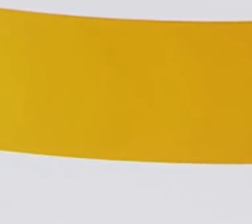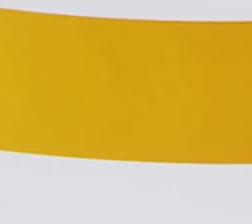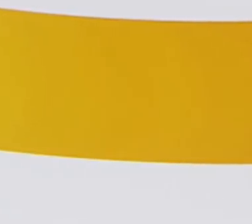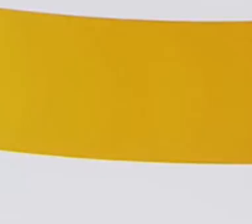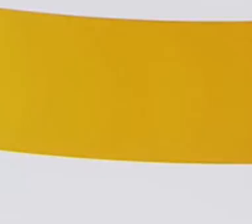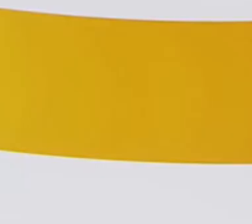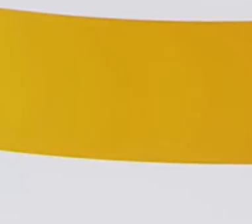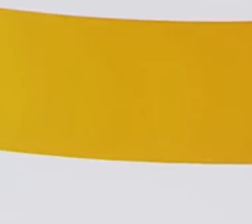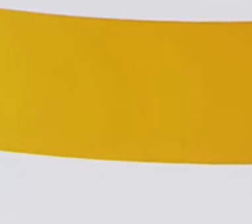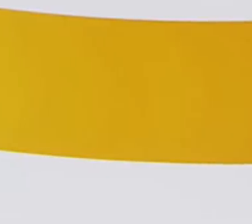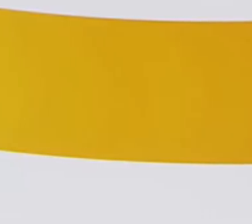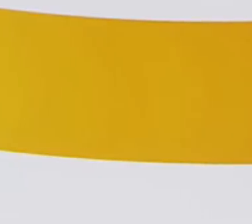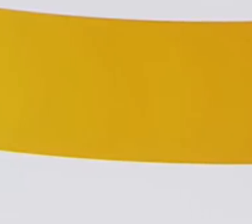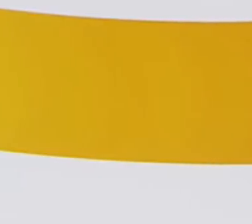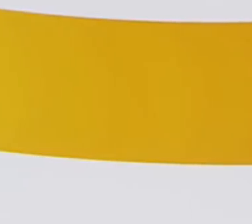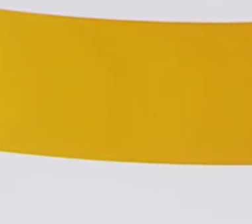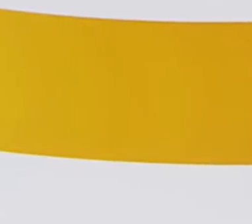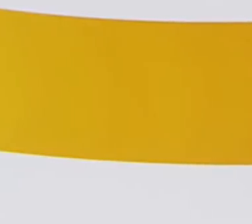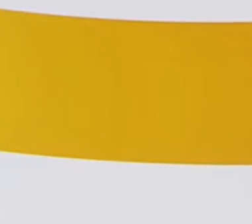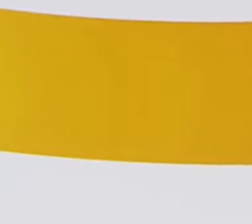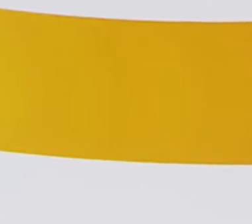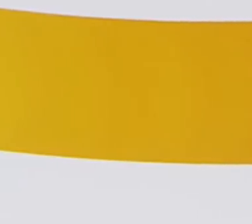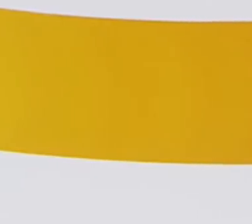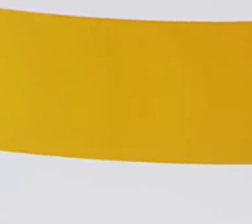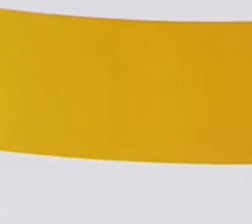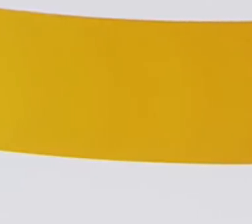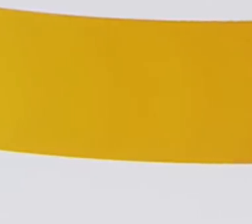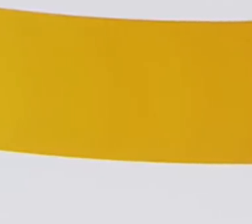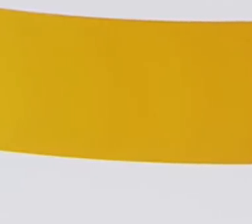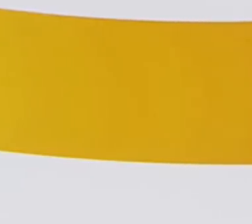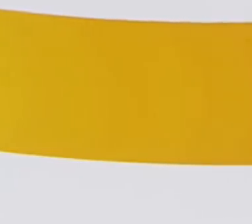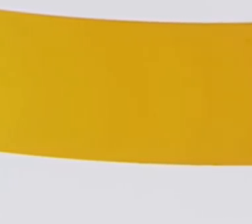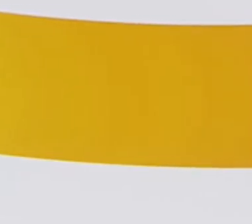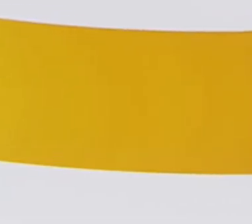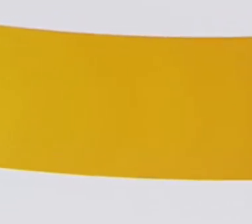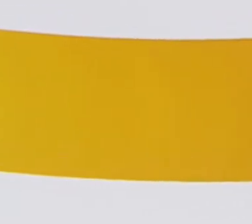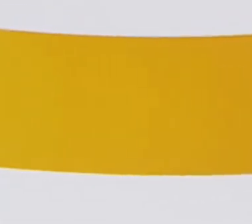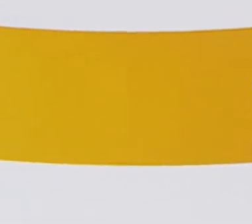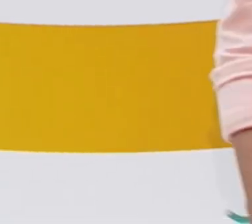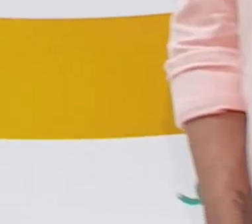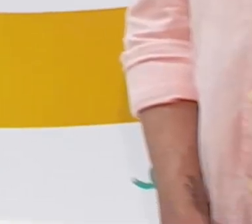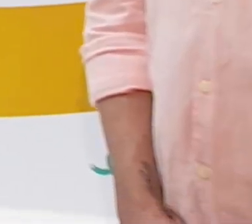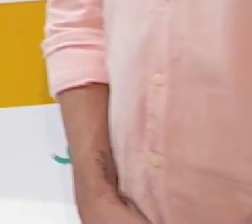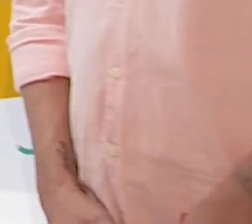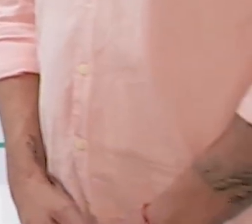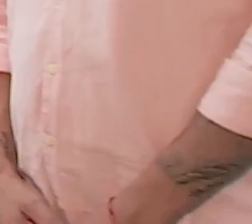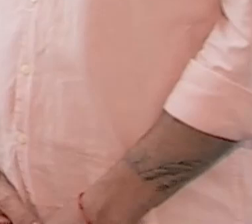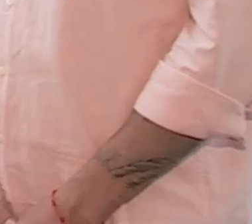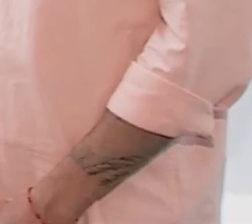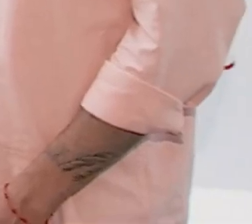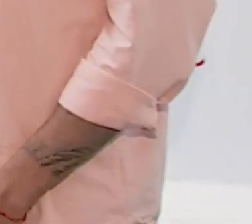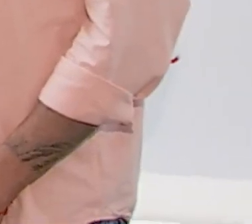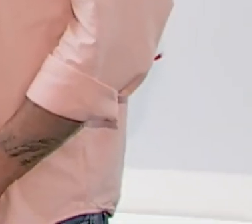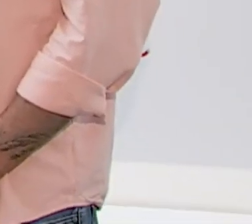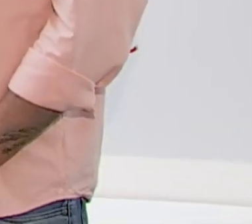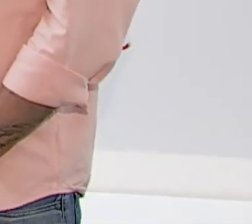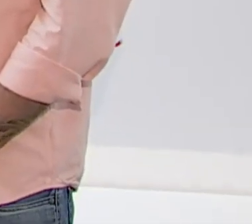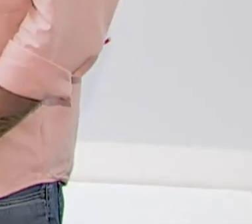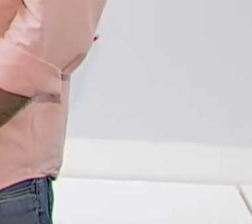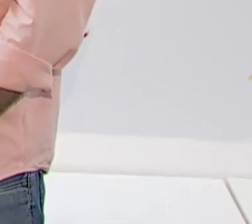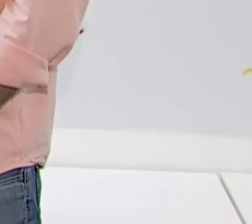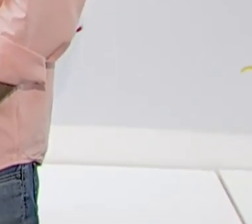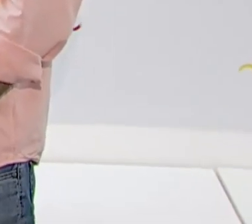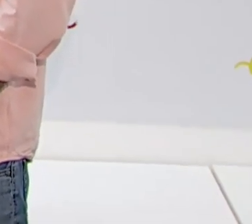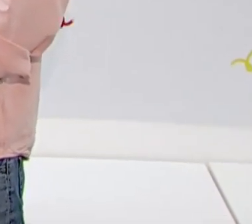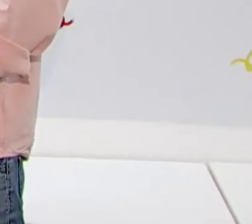vai conversar com o Rômulo Santana, ele que é supervisor aqui do CIEE, vai passar todas as informações para a gente a